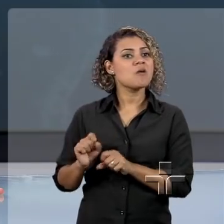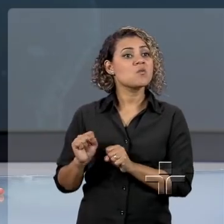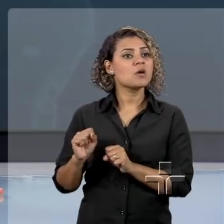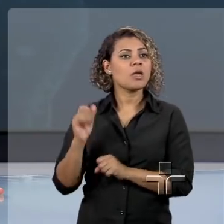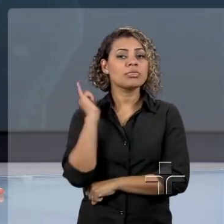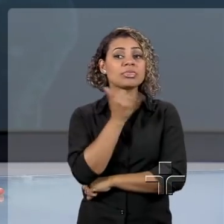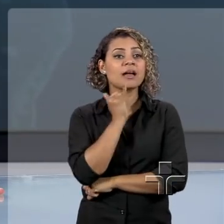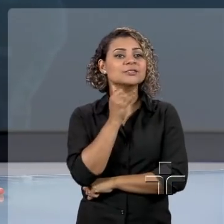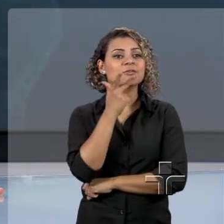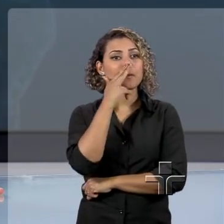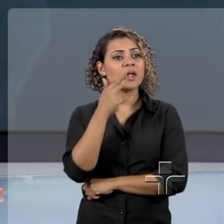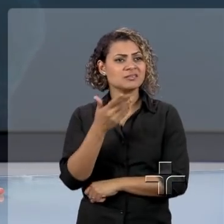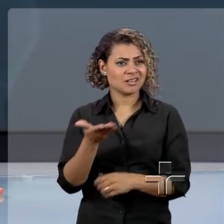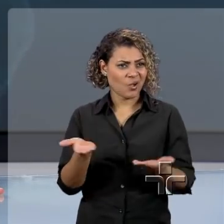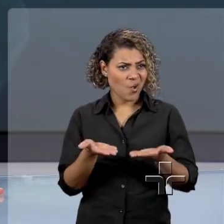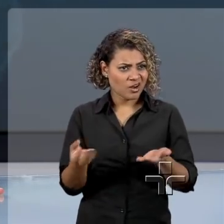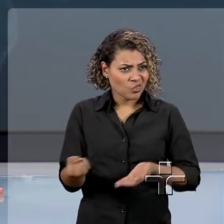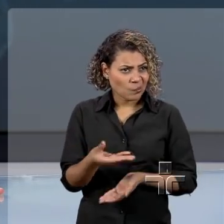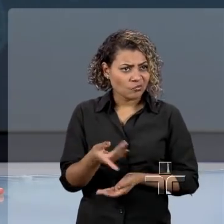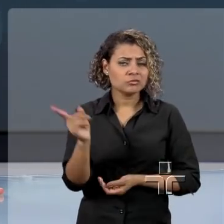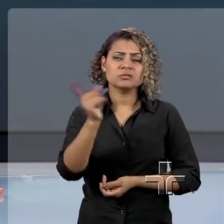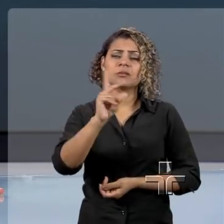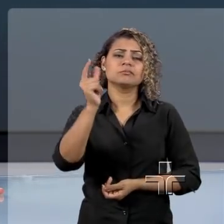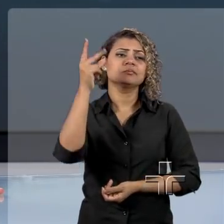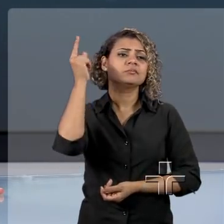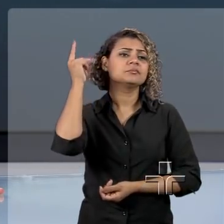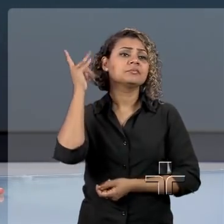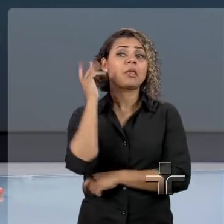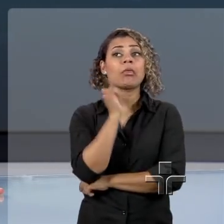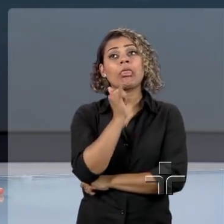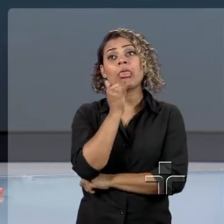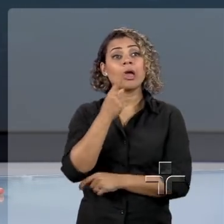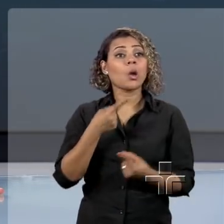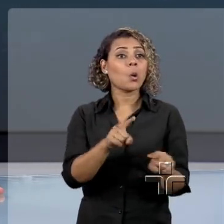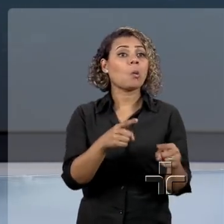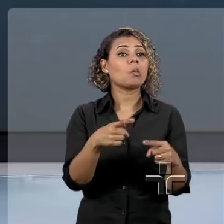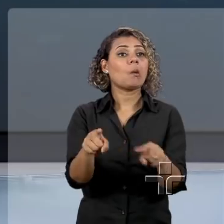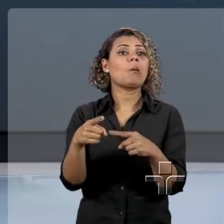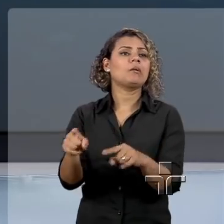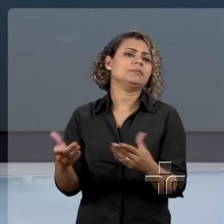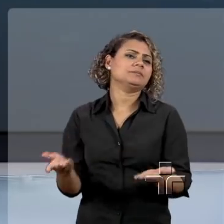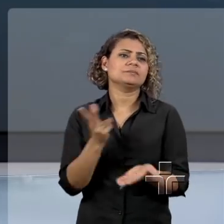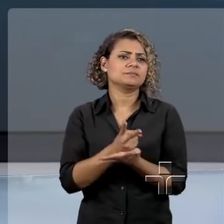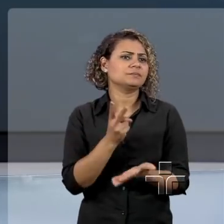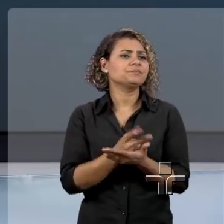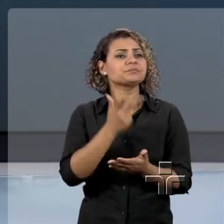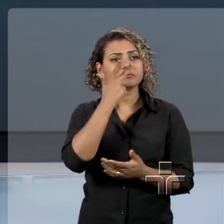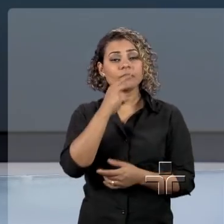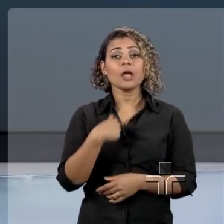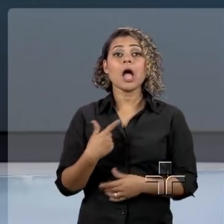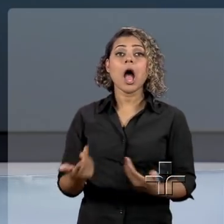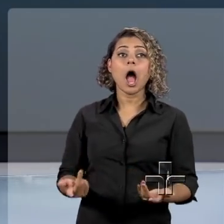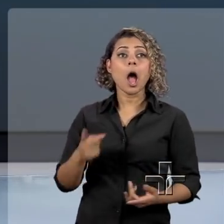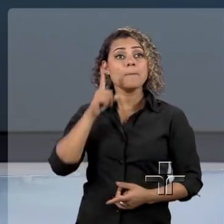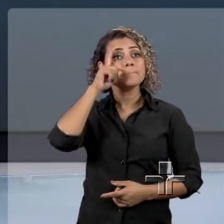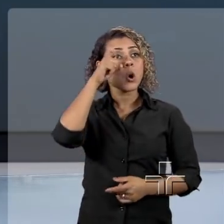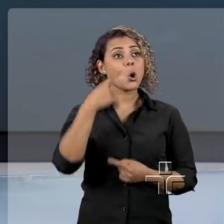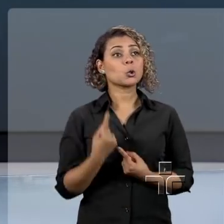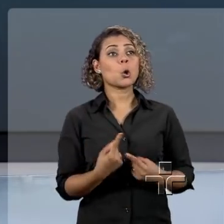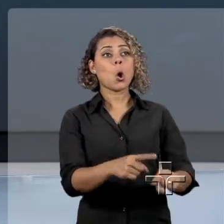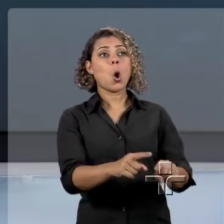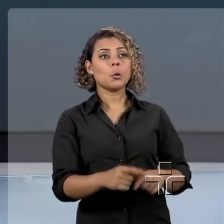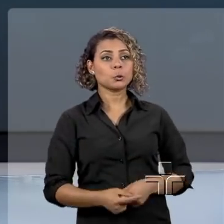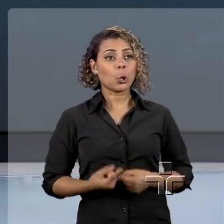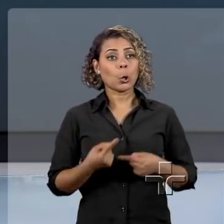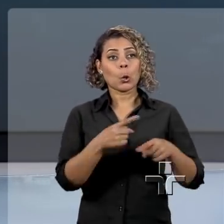narrativa, ela não é de agora, ela já vem e ela vem sendo colocada há um bom tempo. É uma perseguição do Moro, especificamente, mas